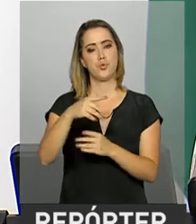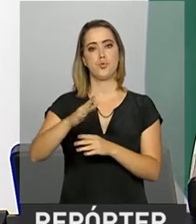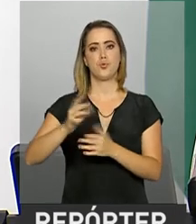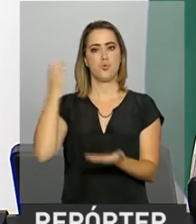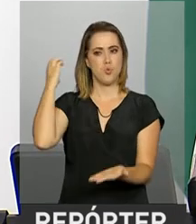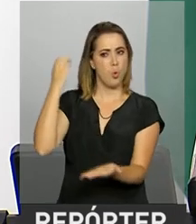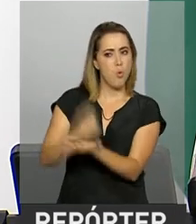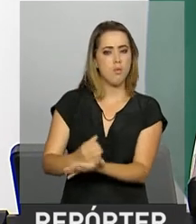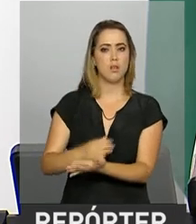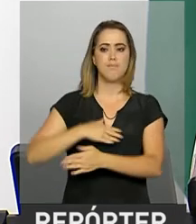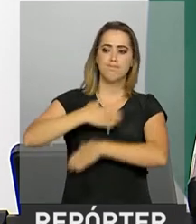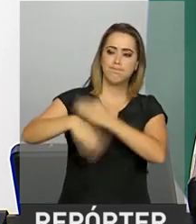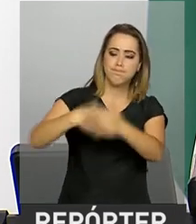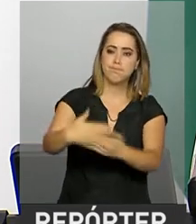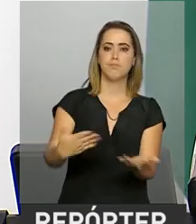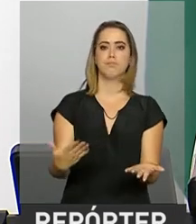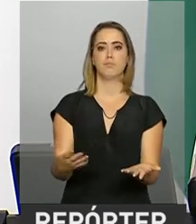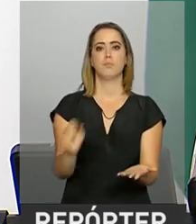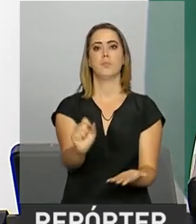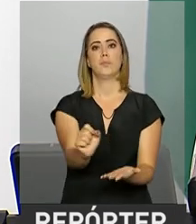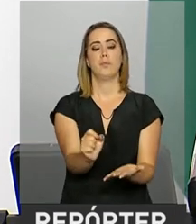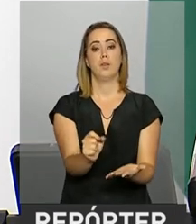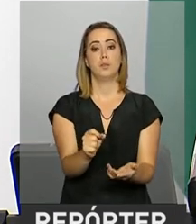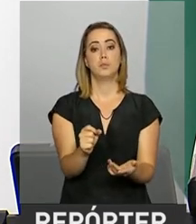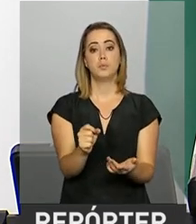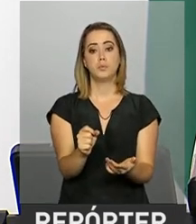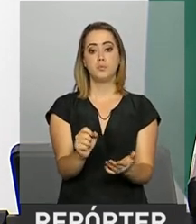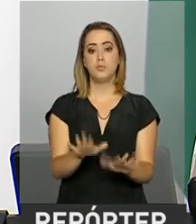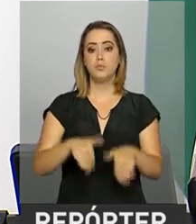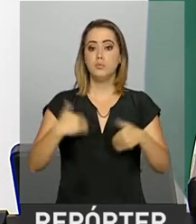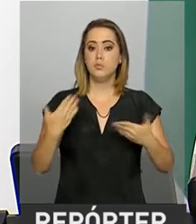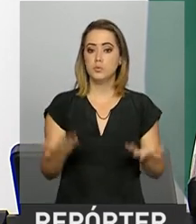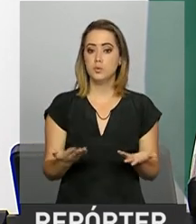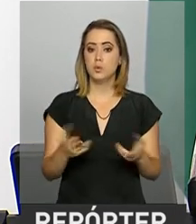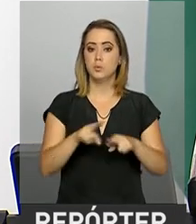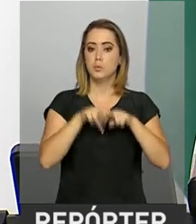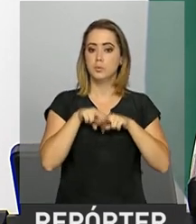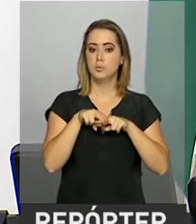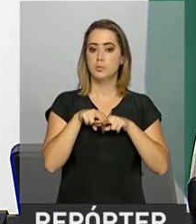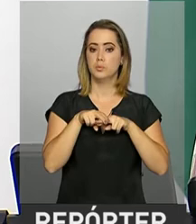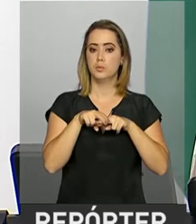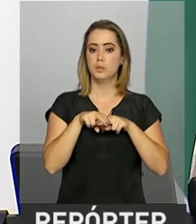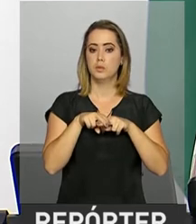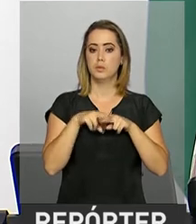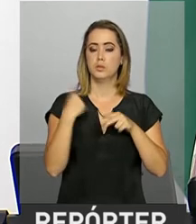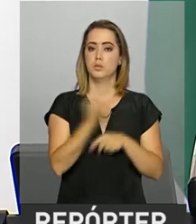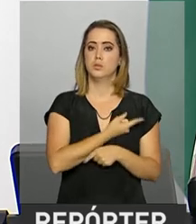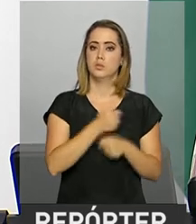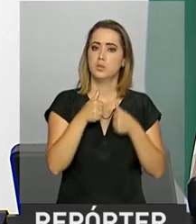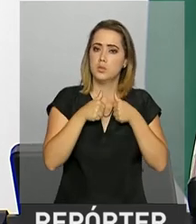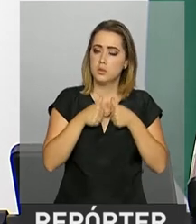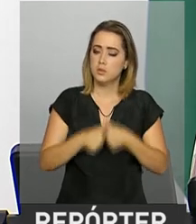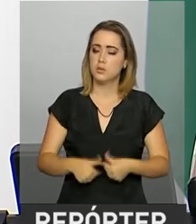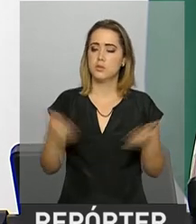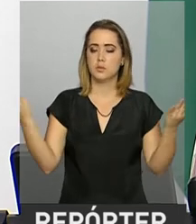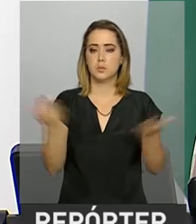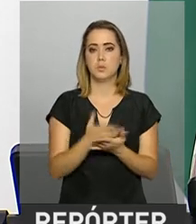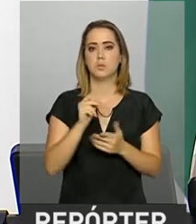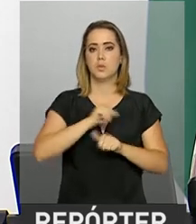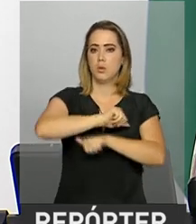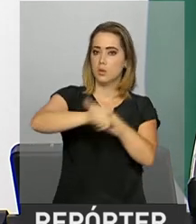transfronteiriço transnacional e por isso mesmo nós estamos agora é